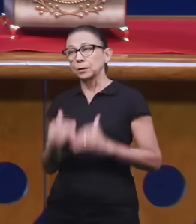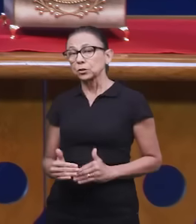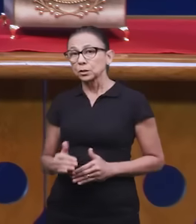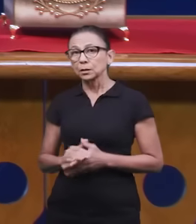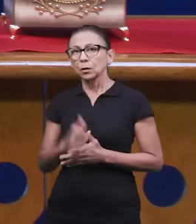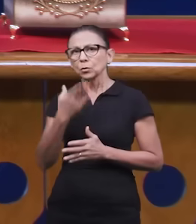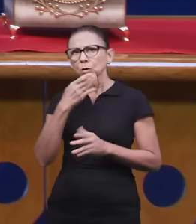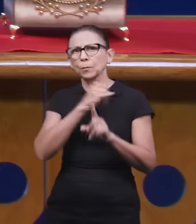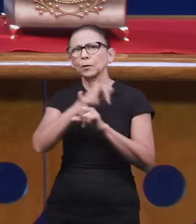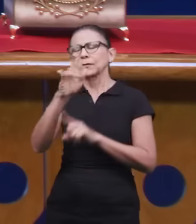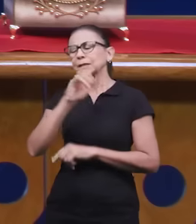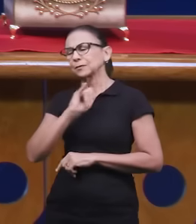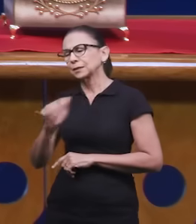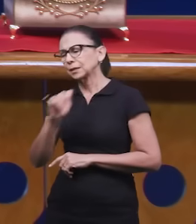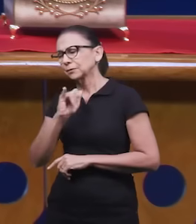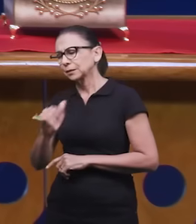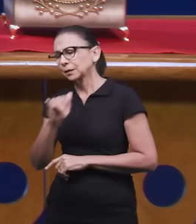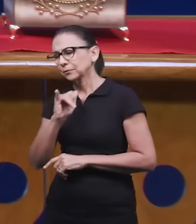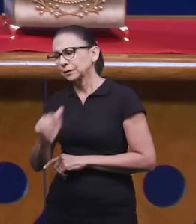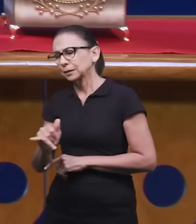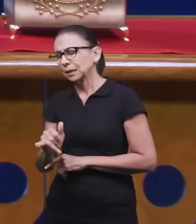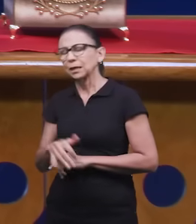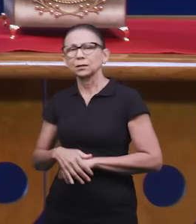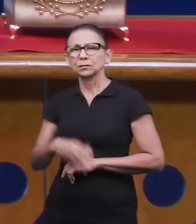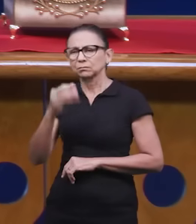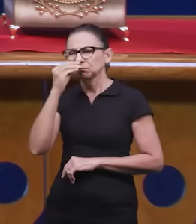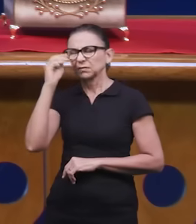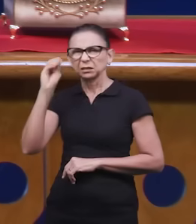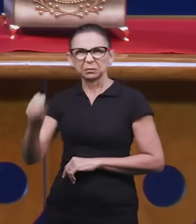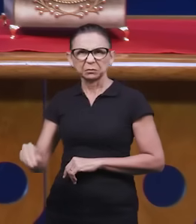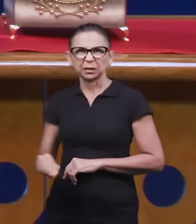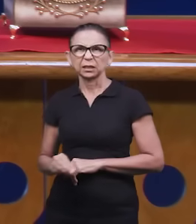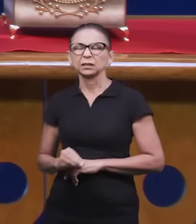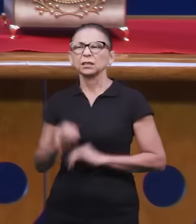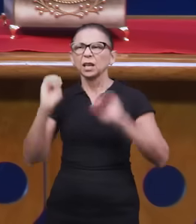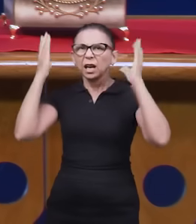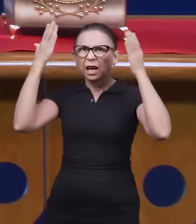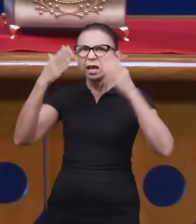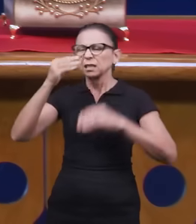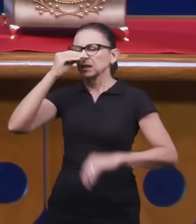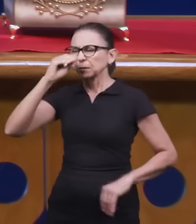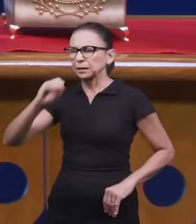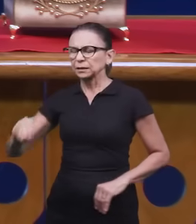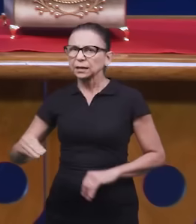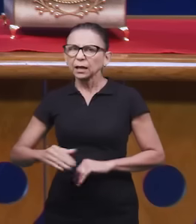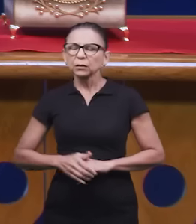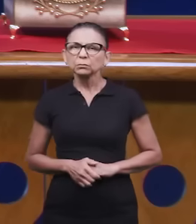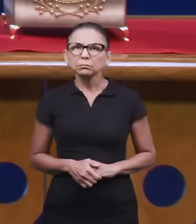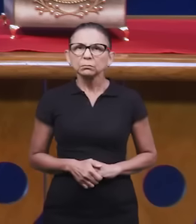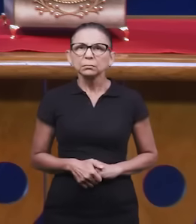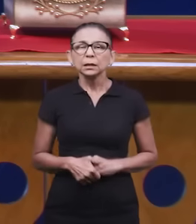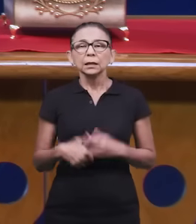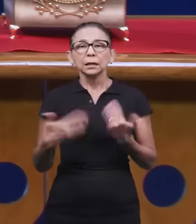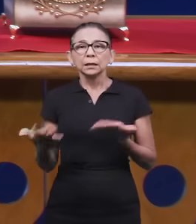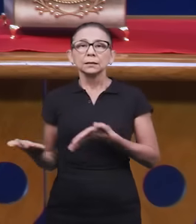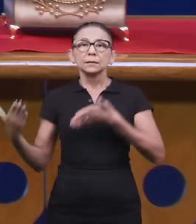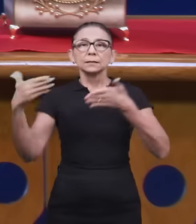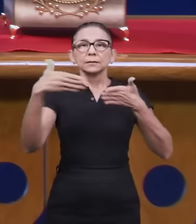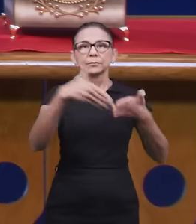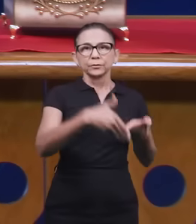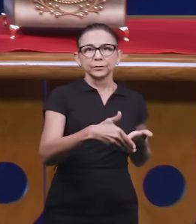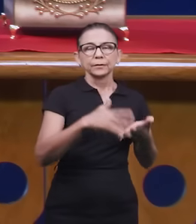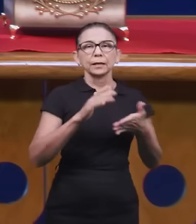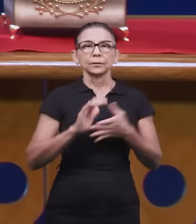depois de avisado várias vezes pelos profetas. Os reis não ouviram, também o povo juntamente com os reis, se desviaram